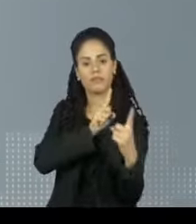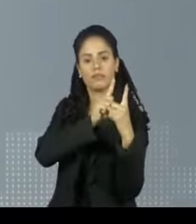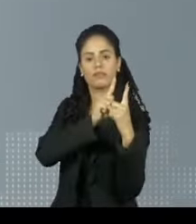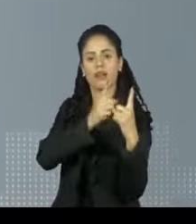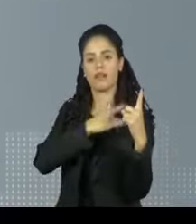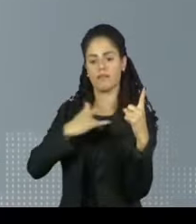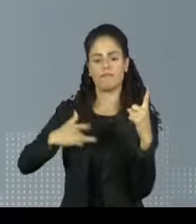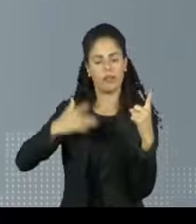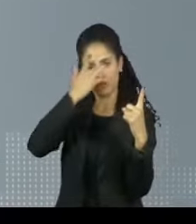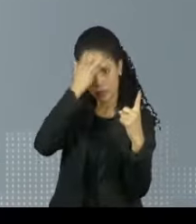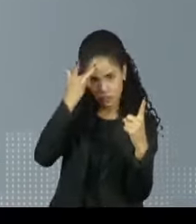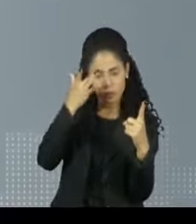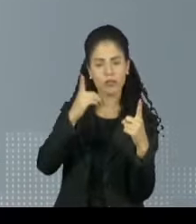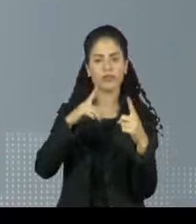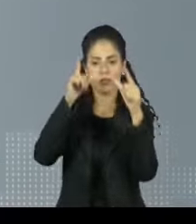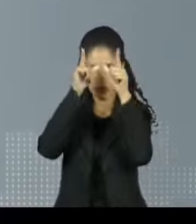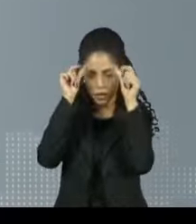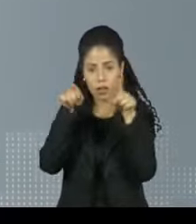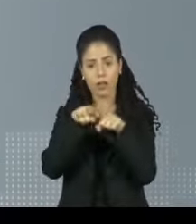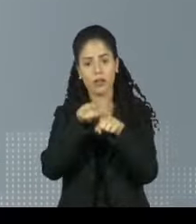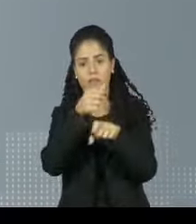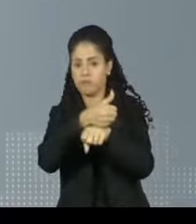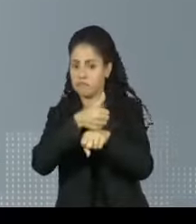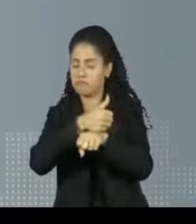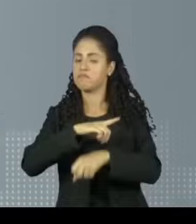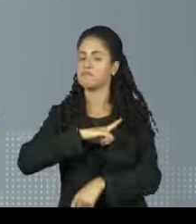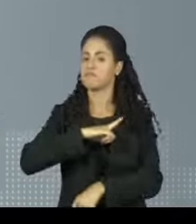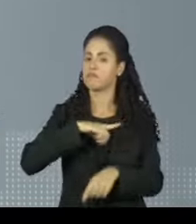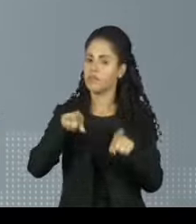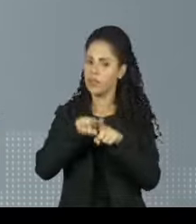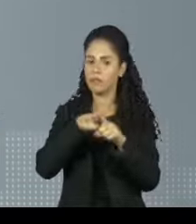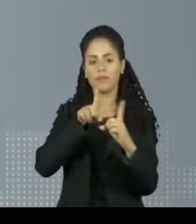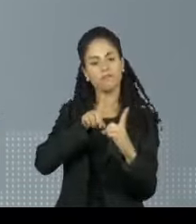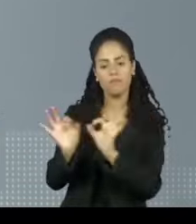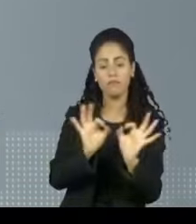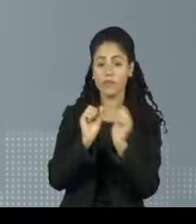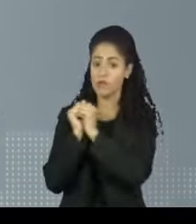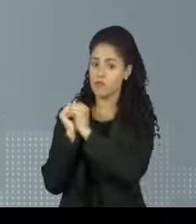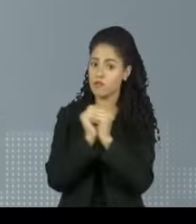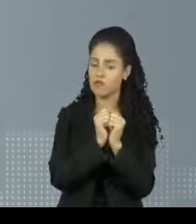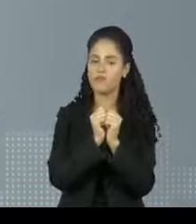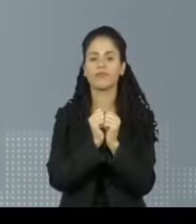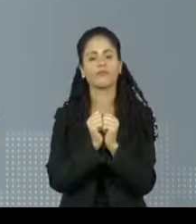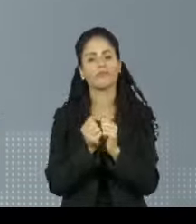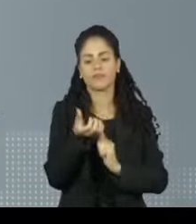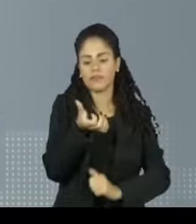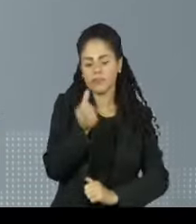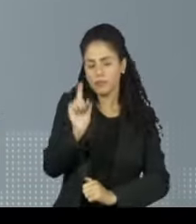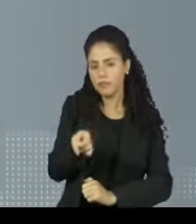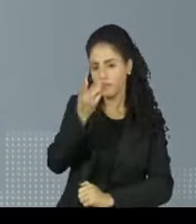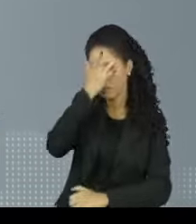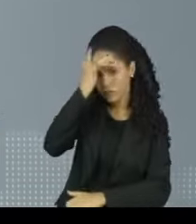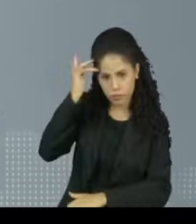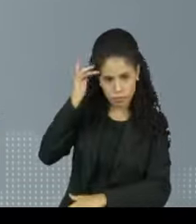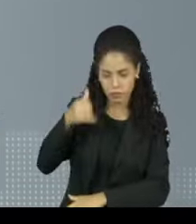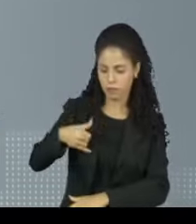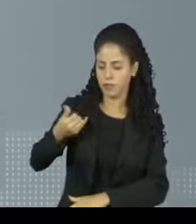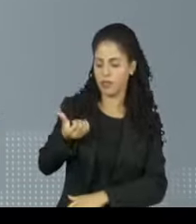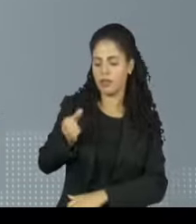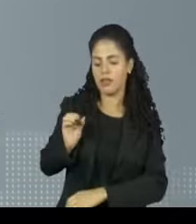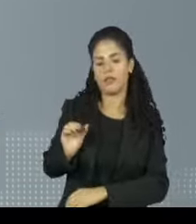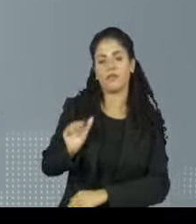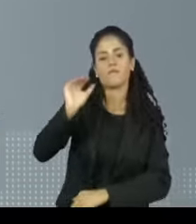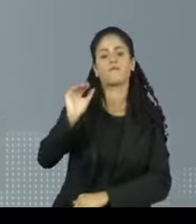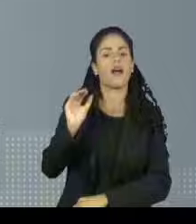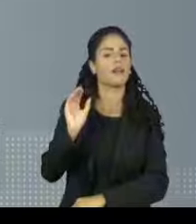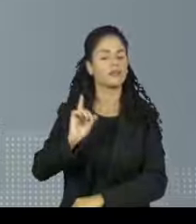por profissionais de diferentes especialidades e o programa de acompanhante de idoso atende 6.000 pessoas com mais de 60 anos